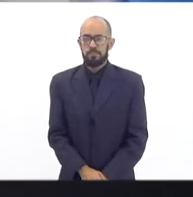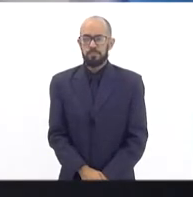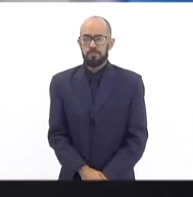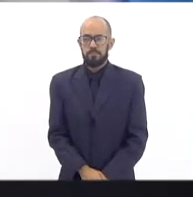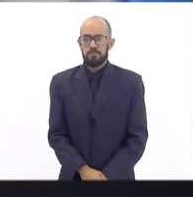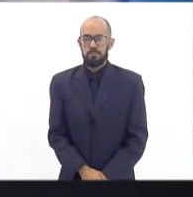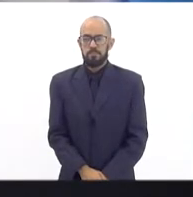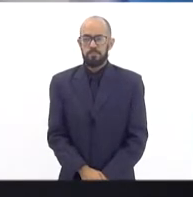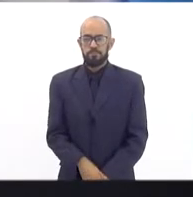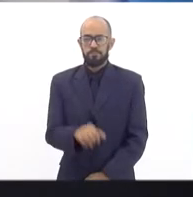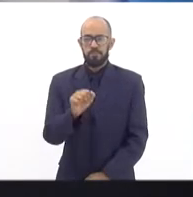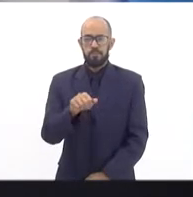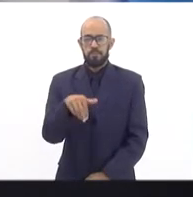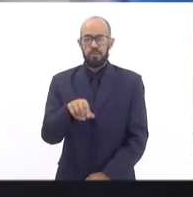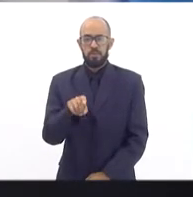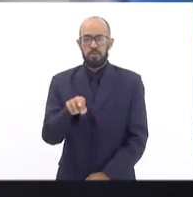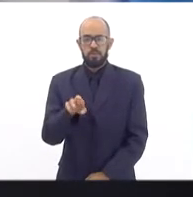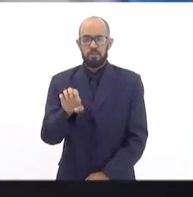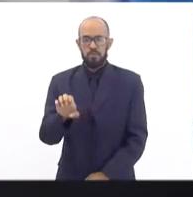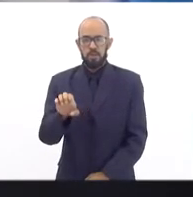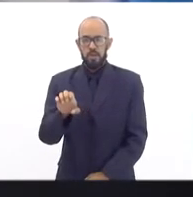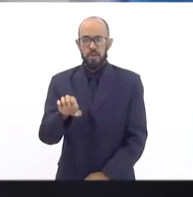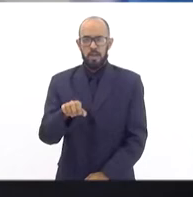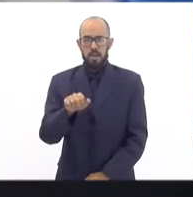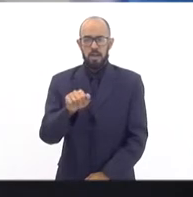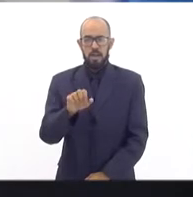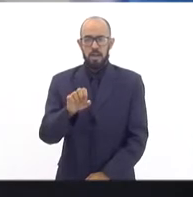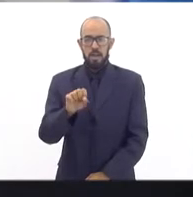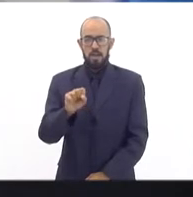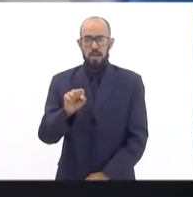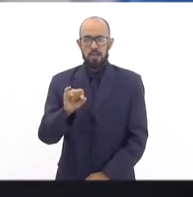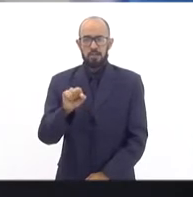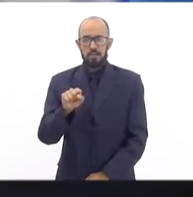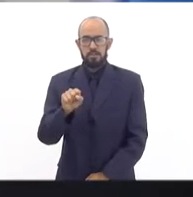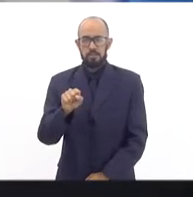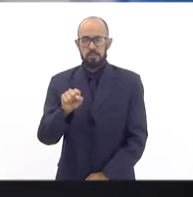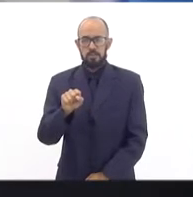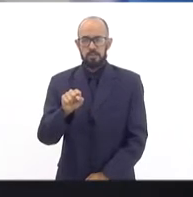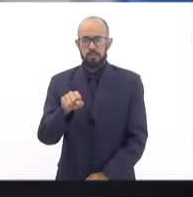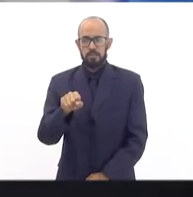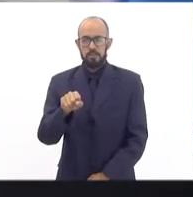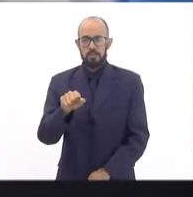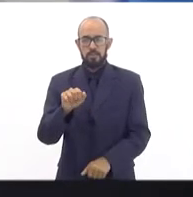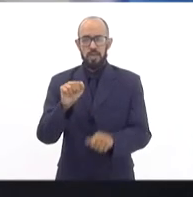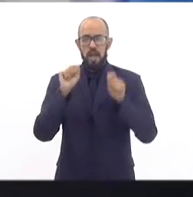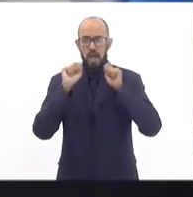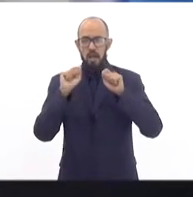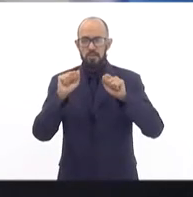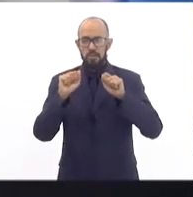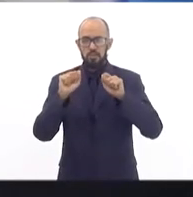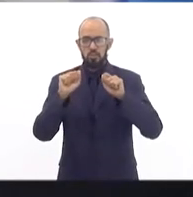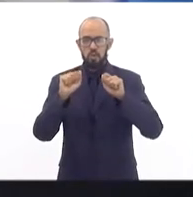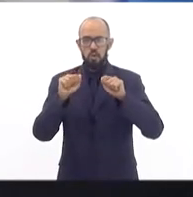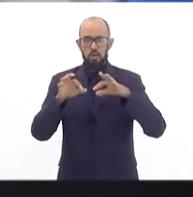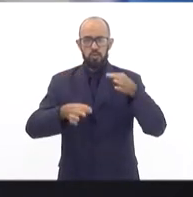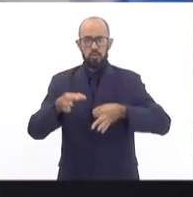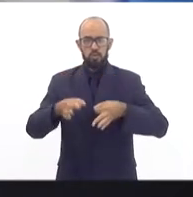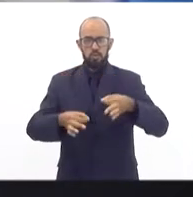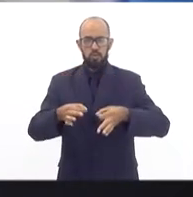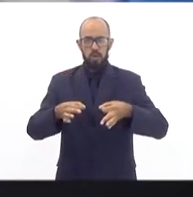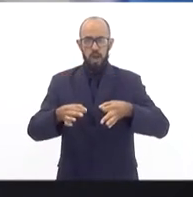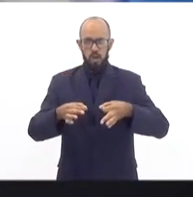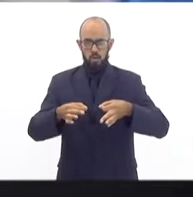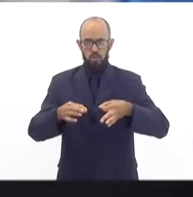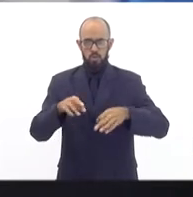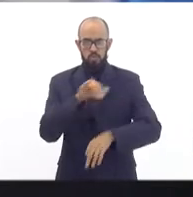O André de Assis Moreira, assessor de Relações Institucionais do Tribunal de Contas do Estado do Rio de Janeiro.